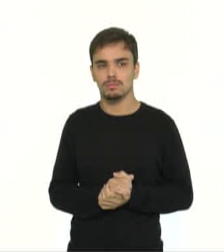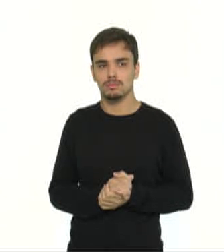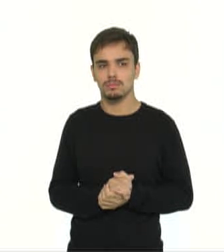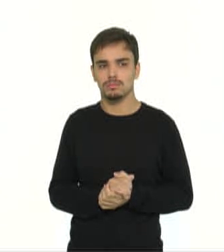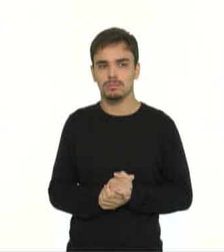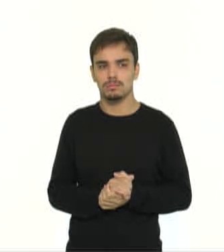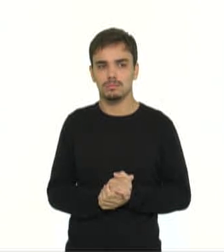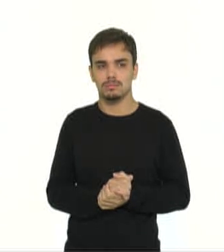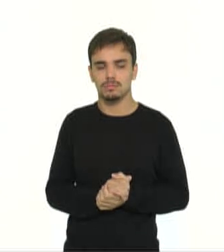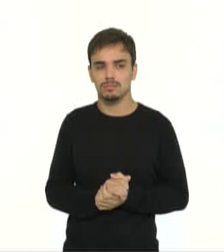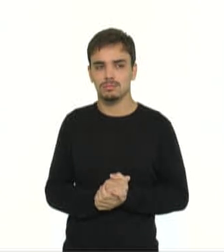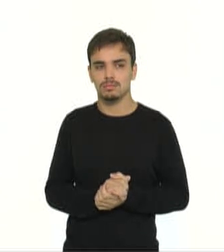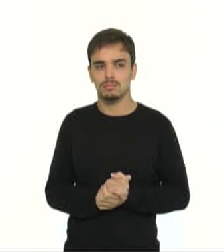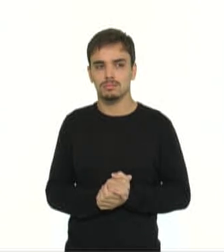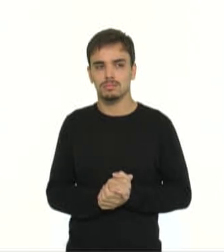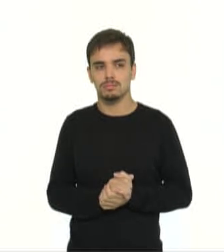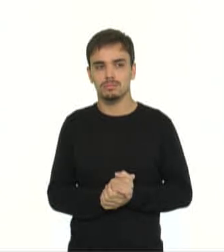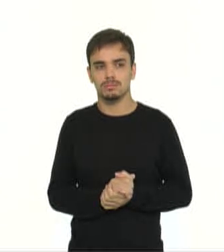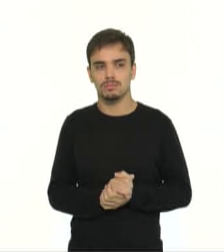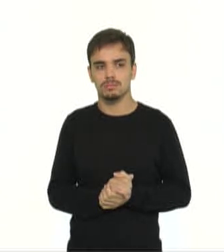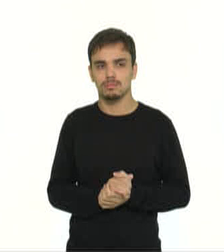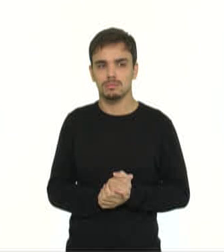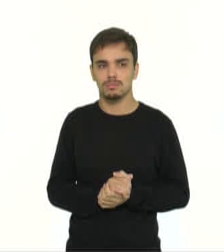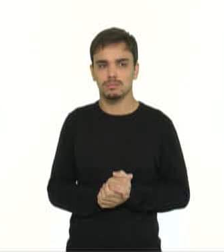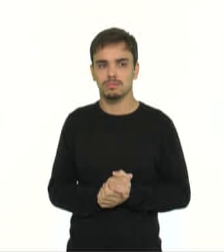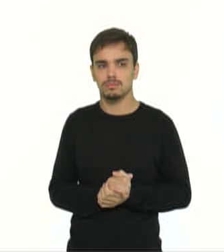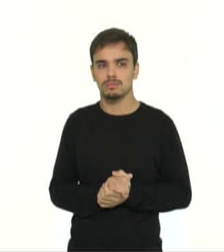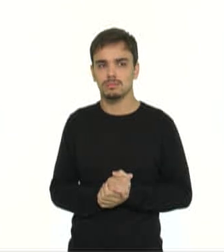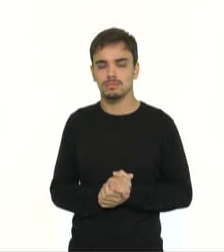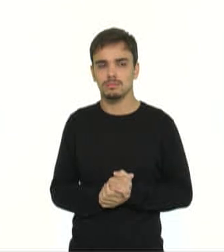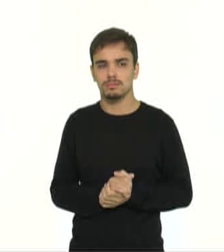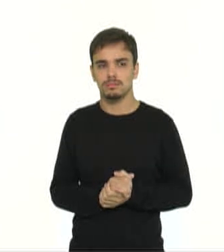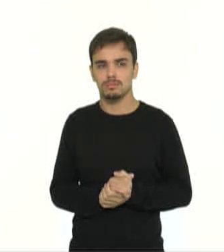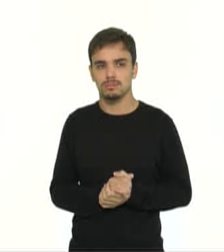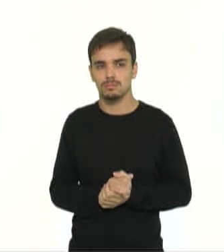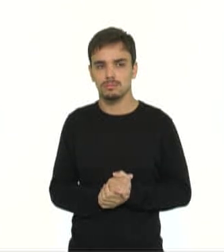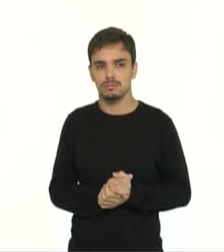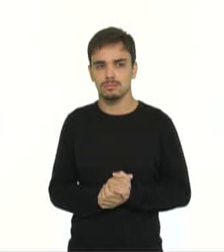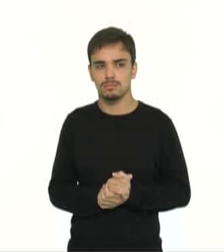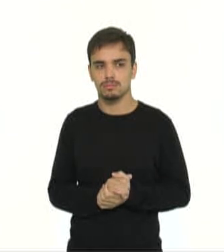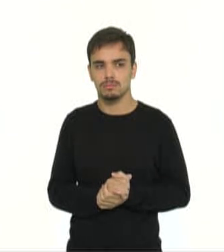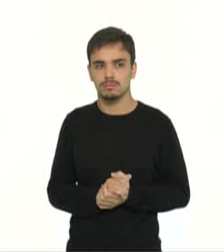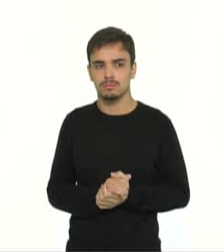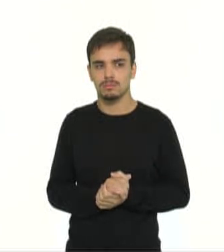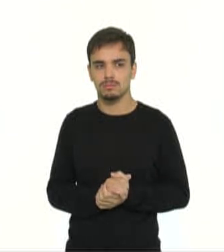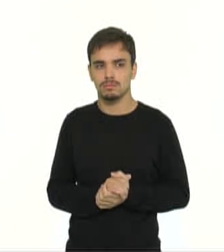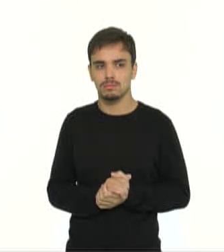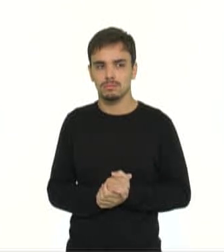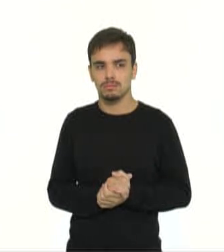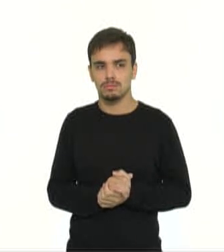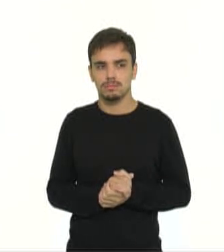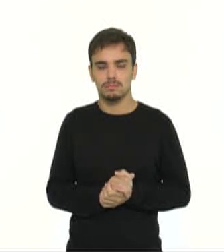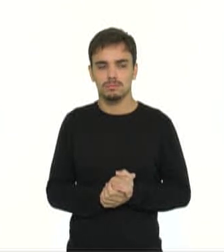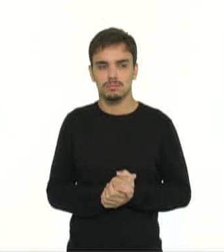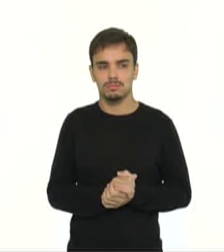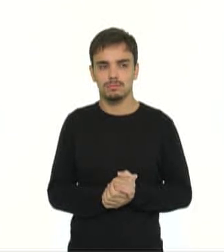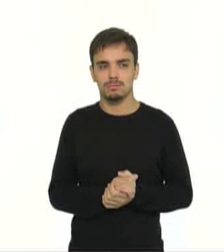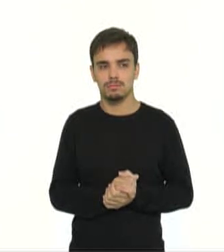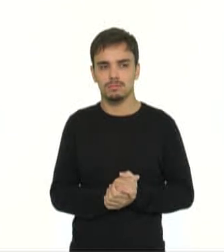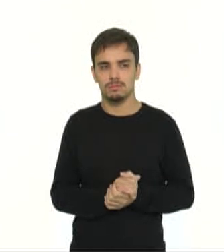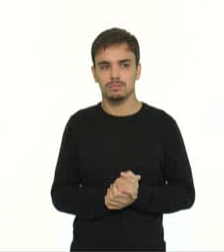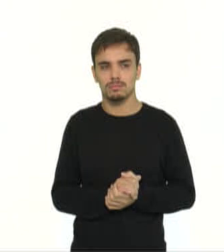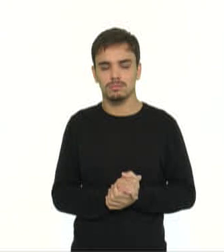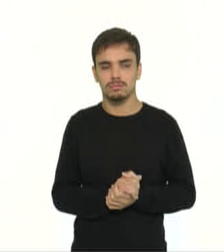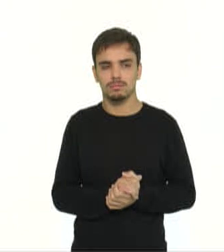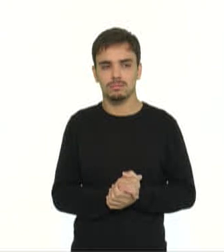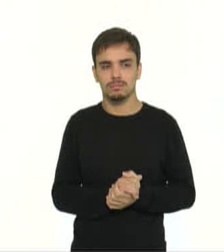or online. CompareTech conducted a survey of over 1,000 parents of children